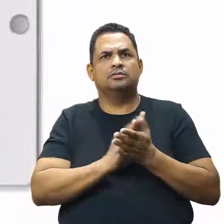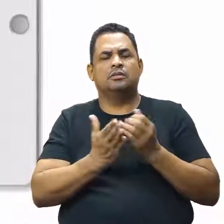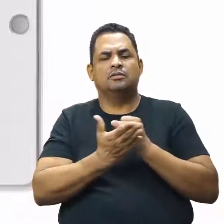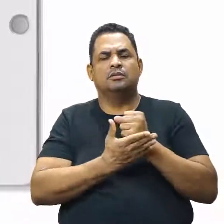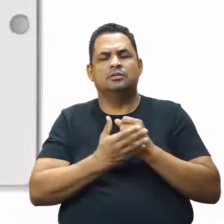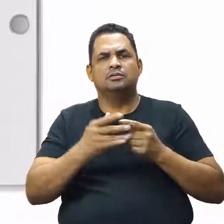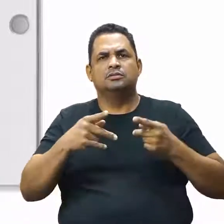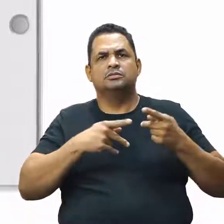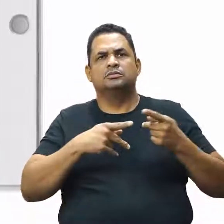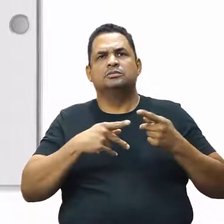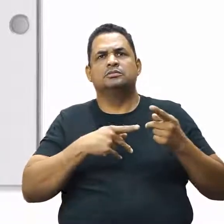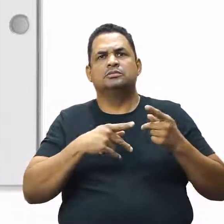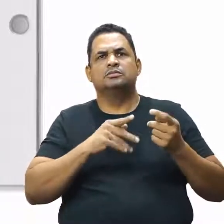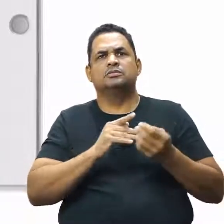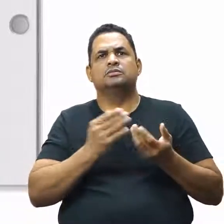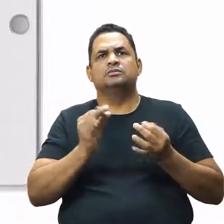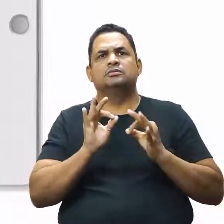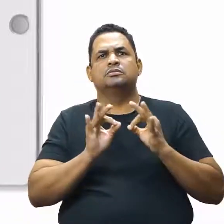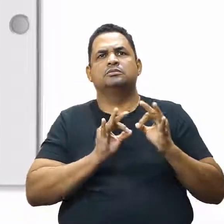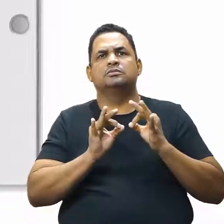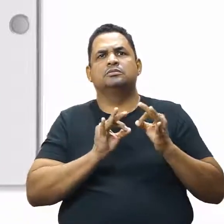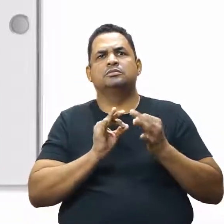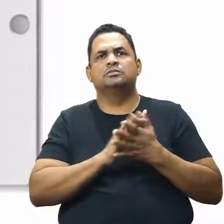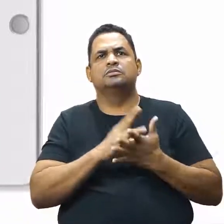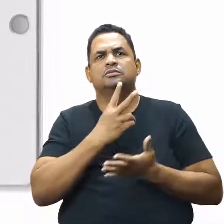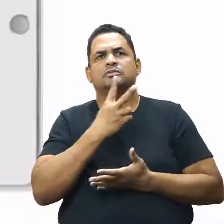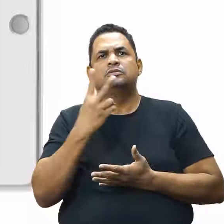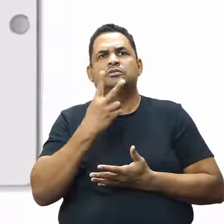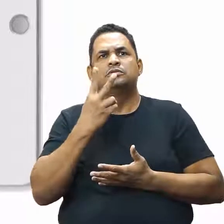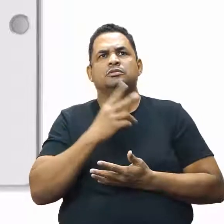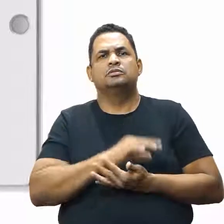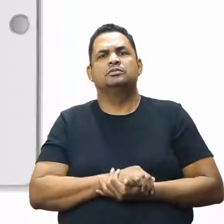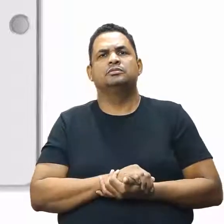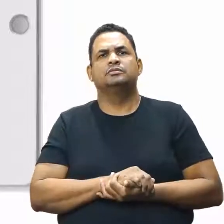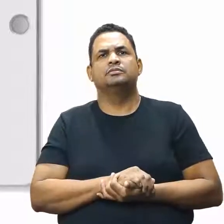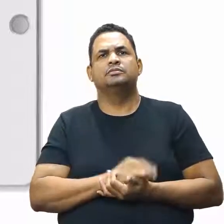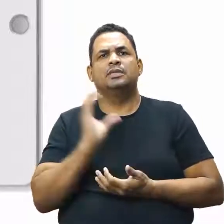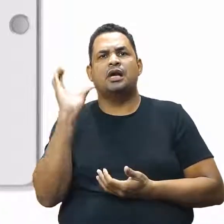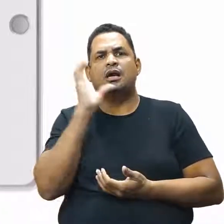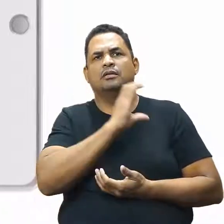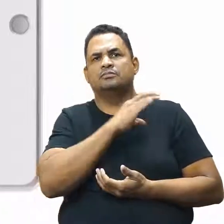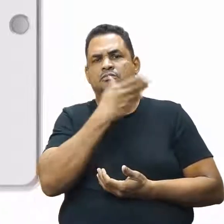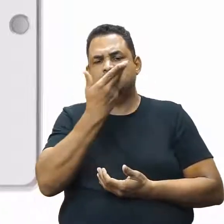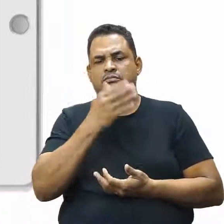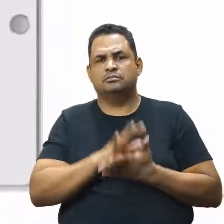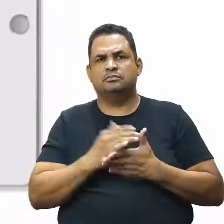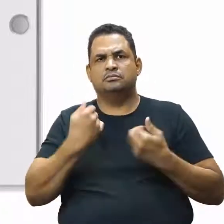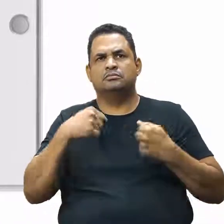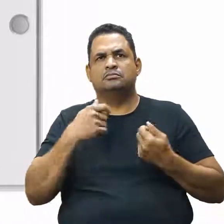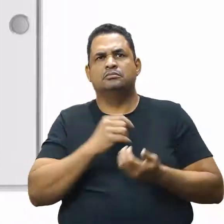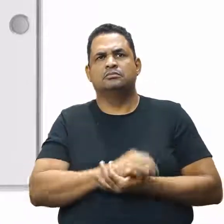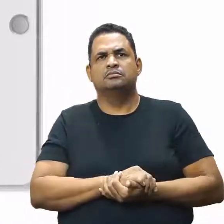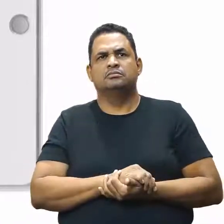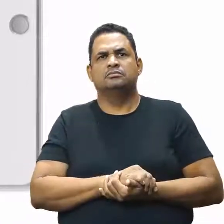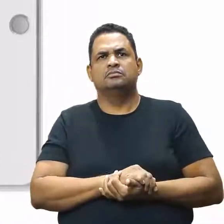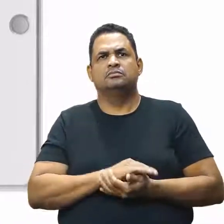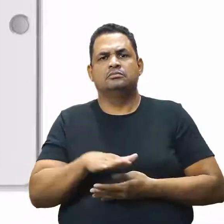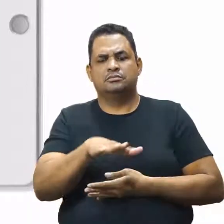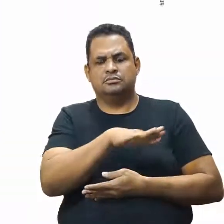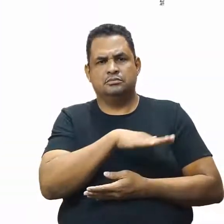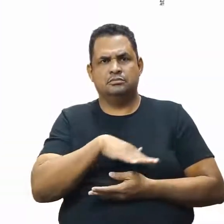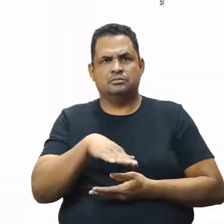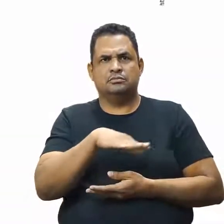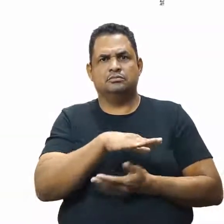arranjo dos componentes. Só são 2, pessoal. Meu Deus, eu tenho que tentar fazer o mais rápido possível, porque isso aí eu falo muito. Arranjo no